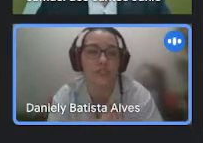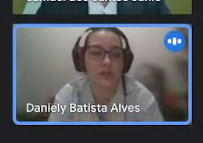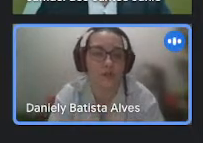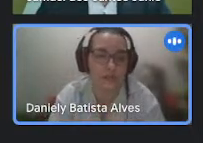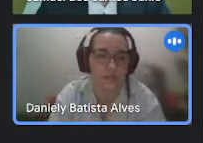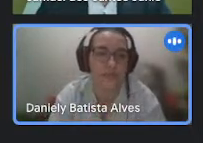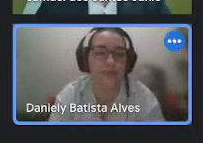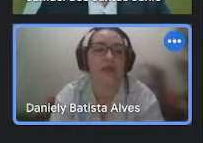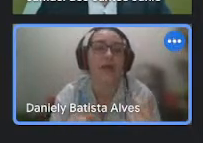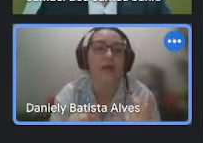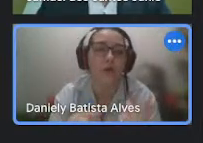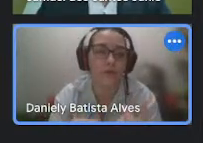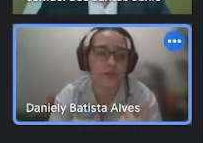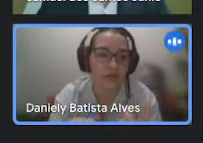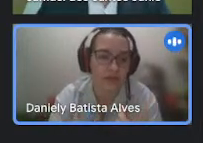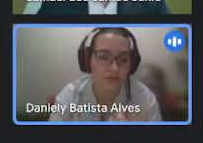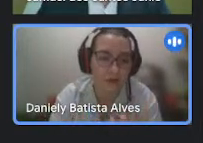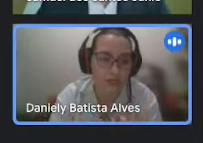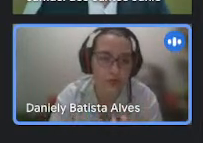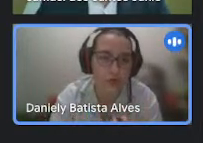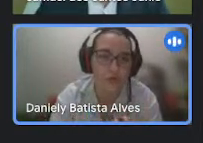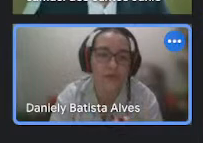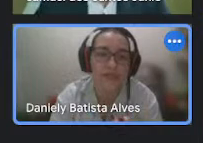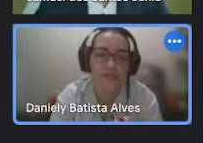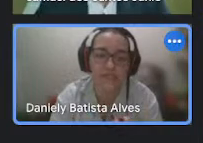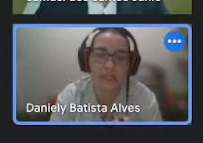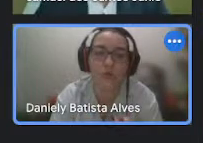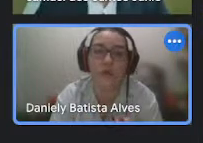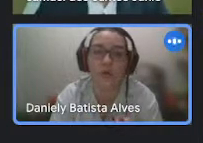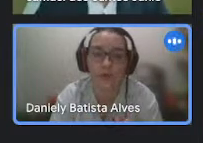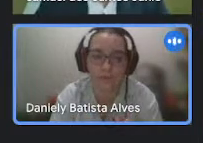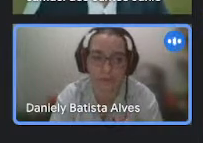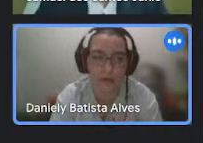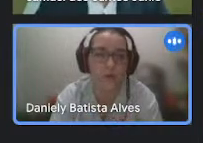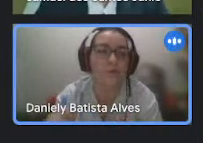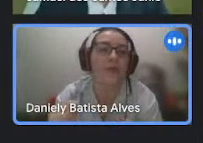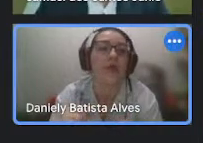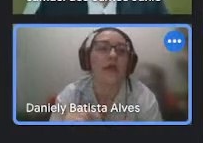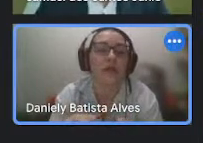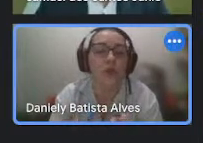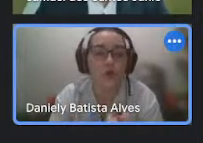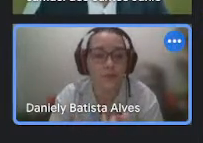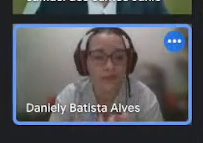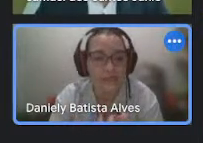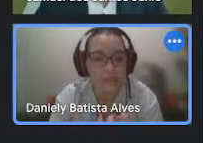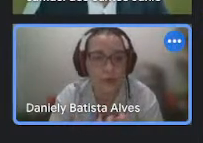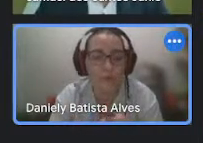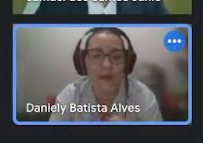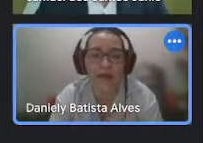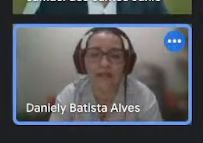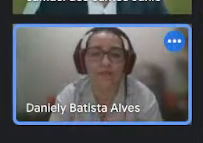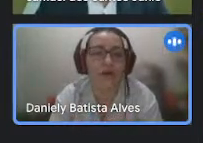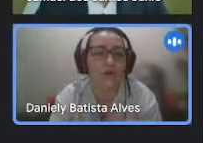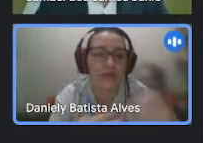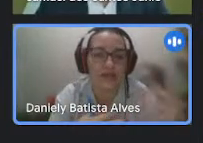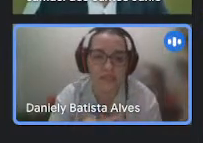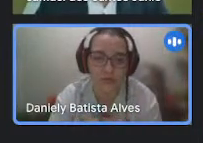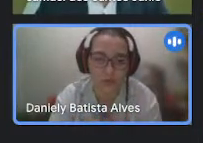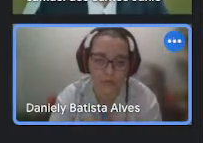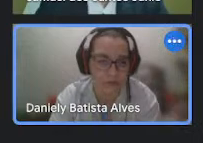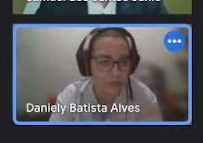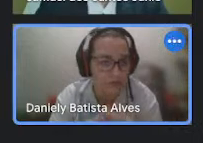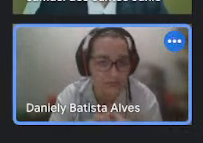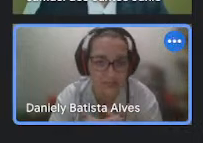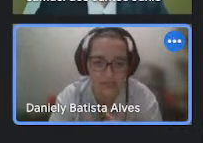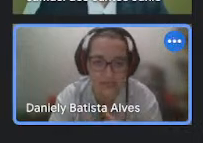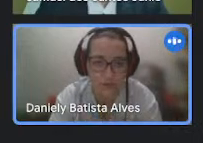submetido ao CEP? Como eu já falei, a folha de rosto sem assinatura ou em branco, documentação incompleta, faltar esses